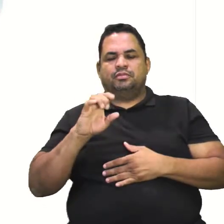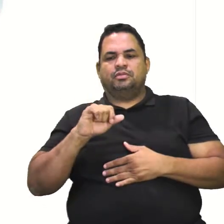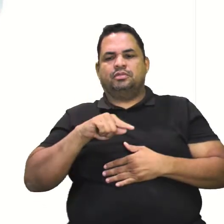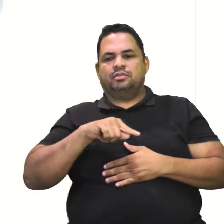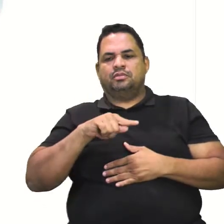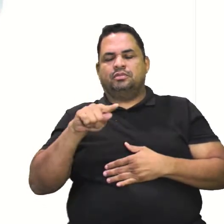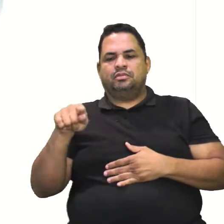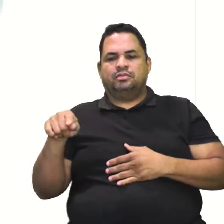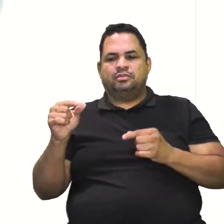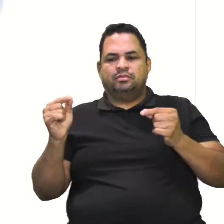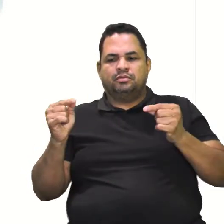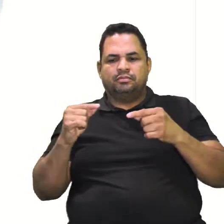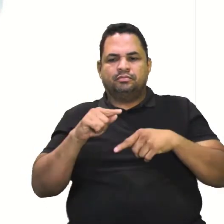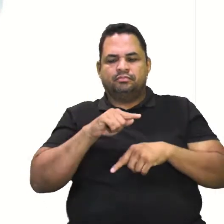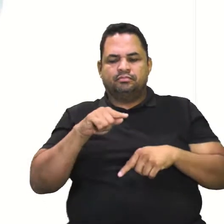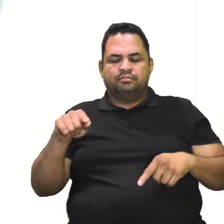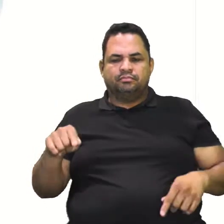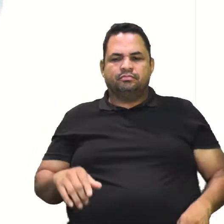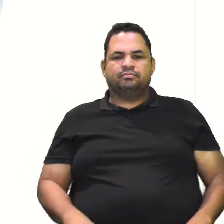né?